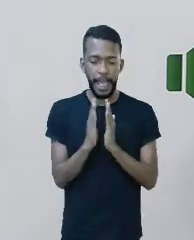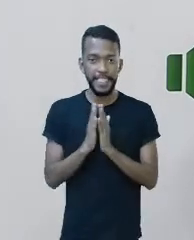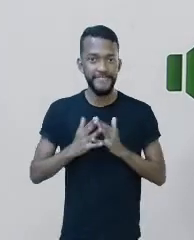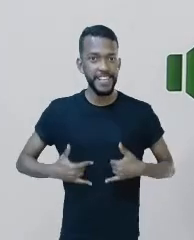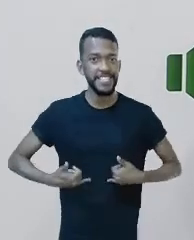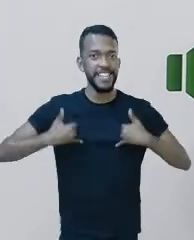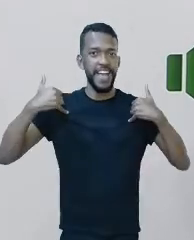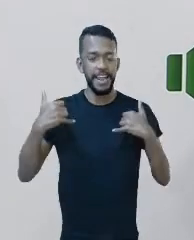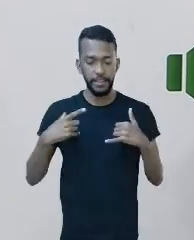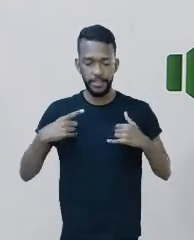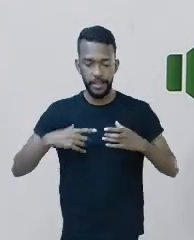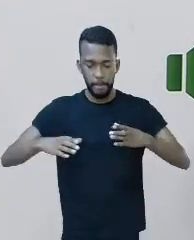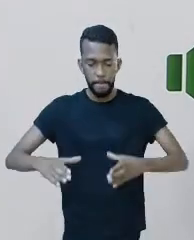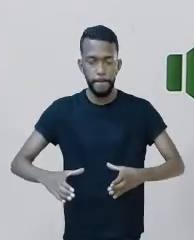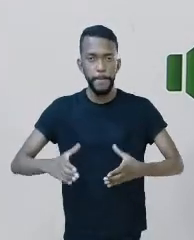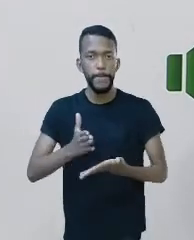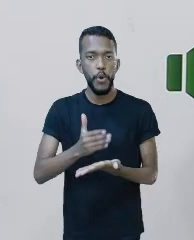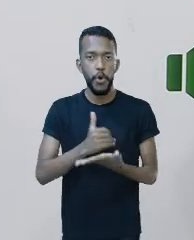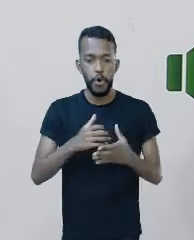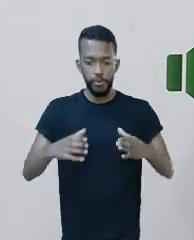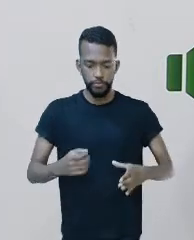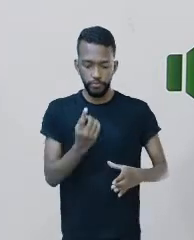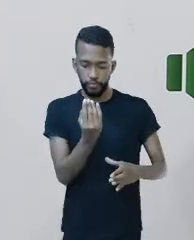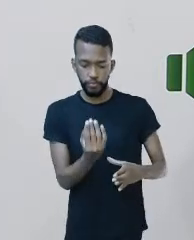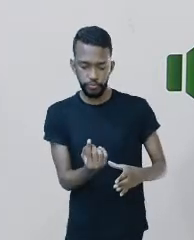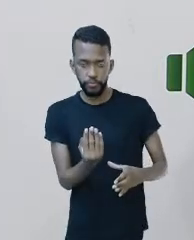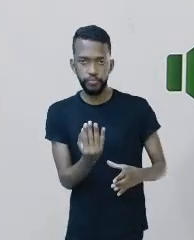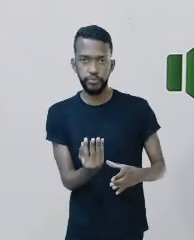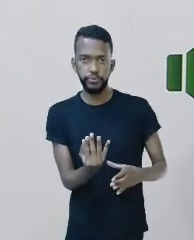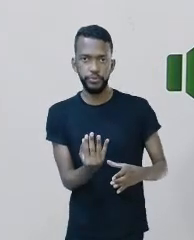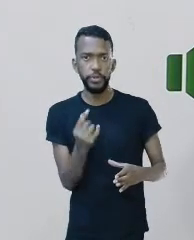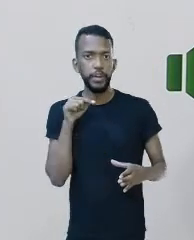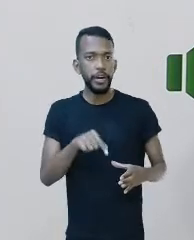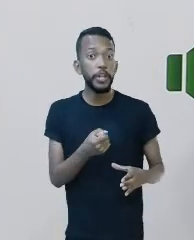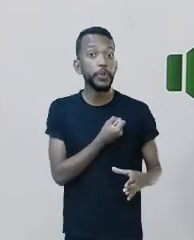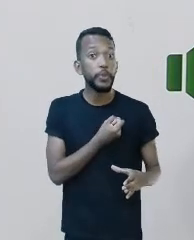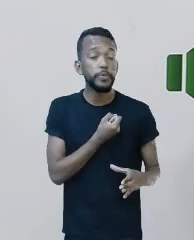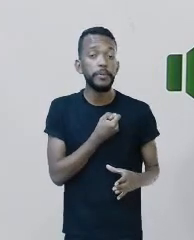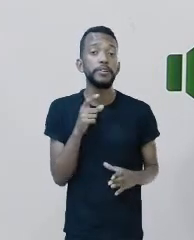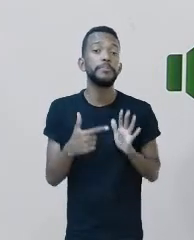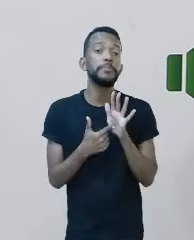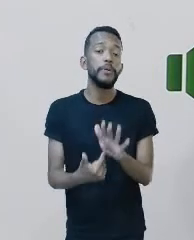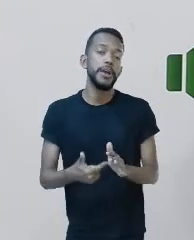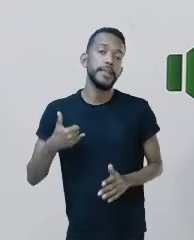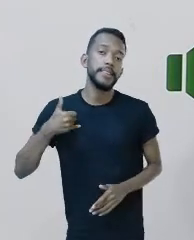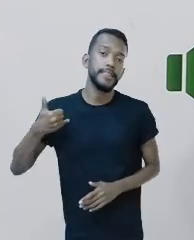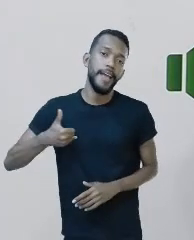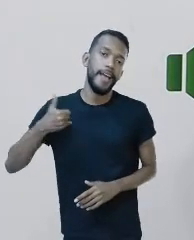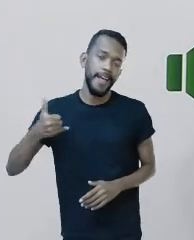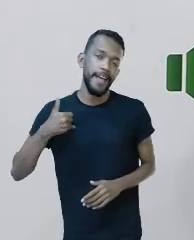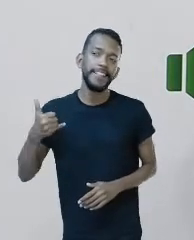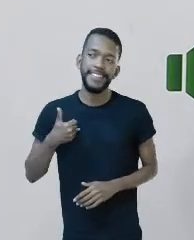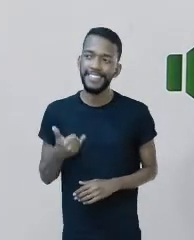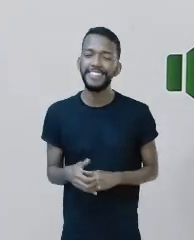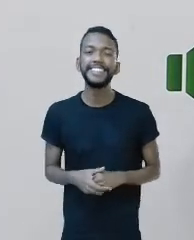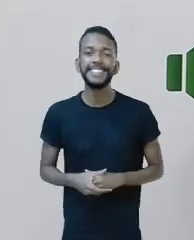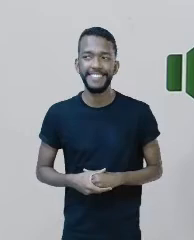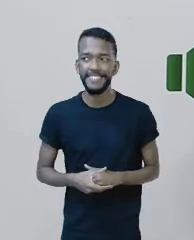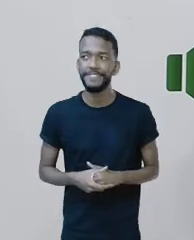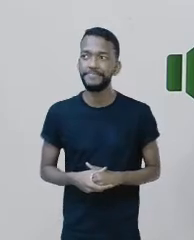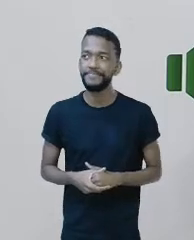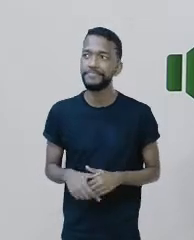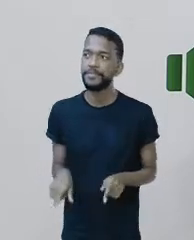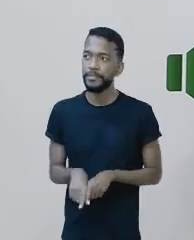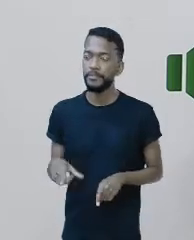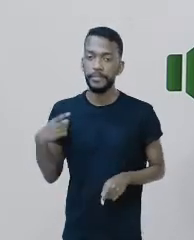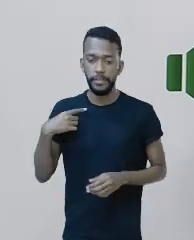aniversário, no bolinho de vocês tem o número também, que é a idade, indicando ali a idade de vocês.